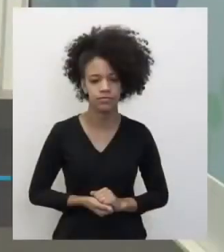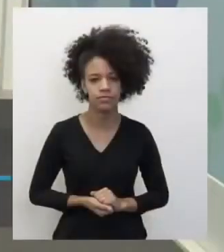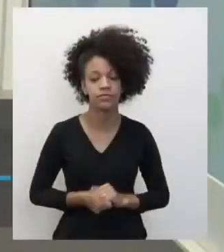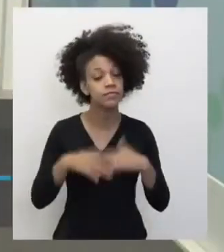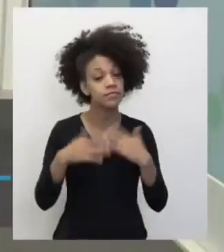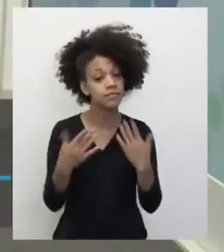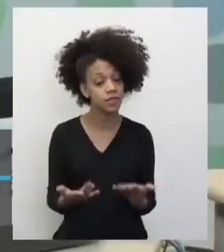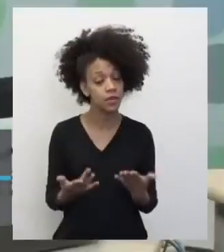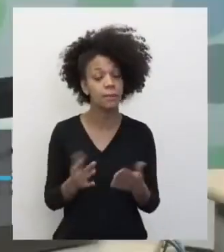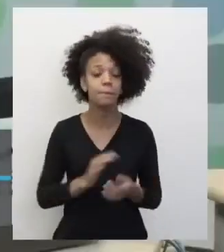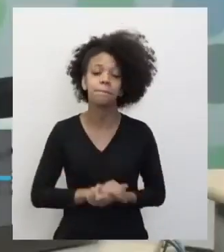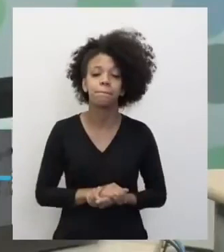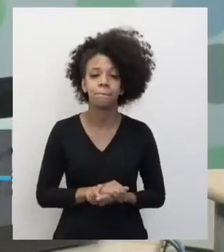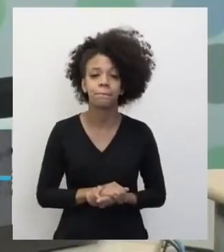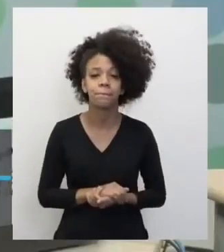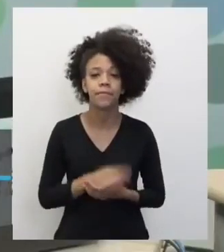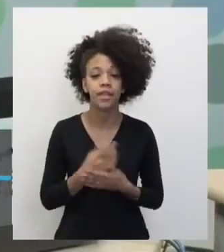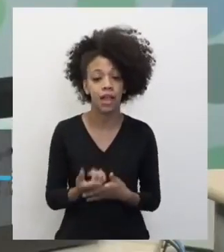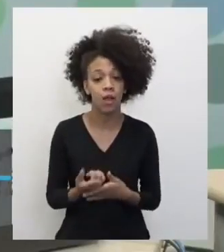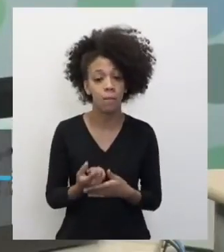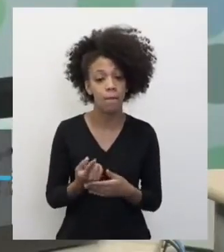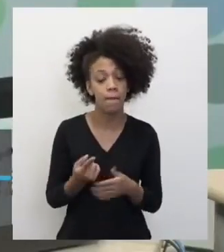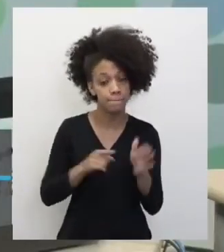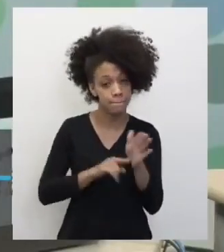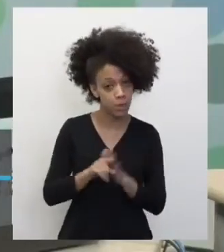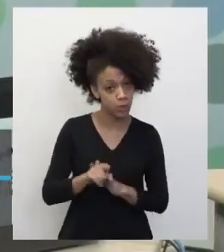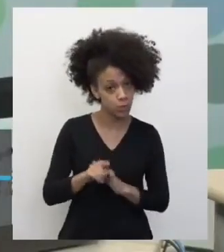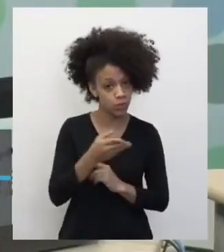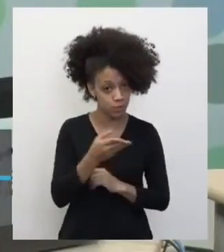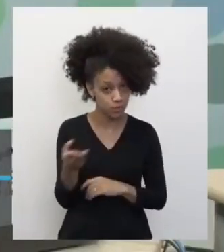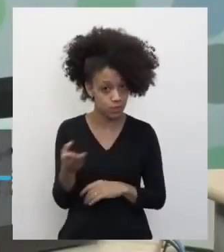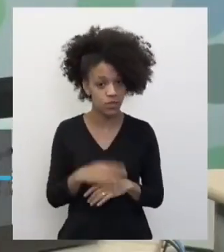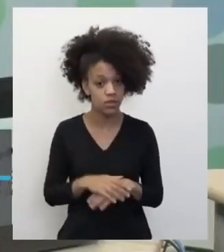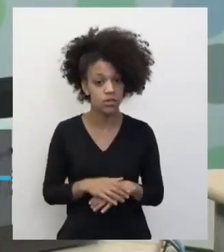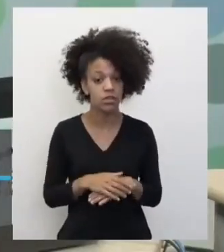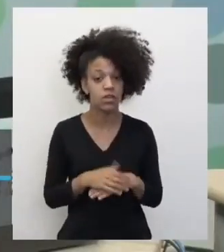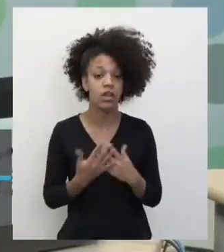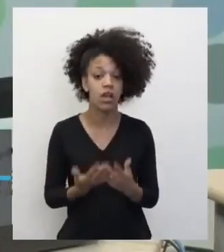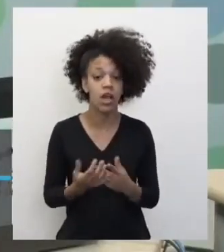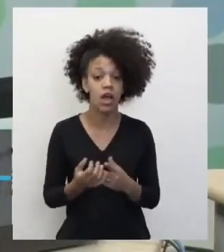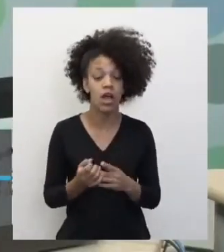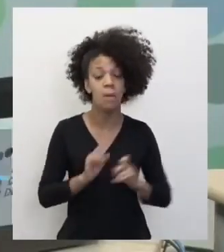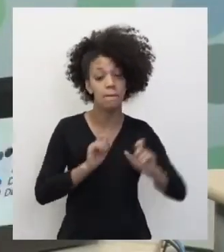Bom, vamos lá, ó. A gente deixou uma perguntinha aí, então, né? Sobre a